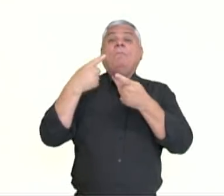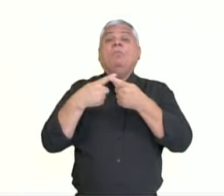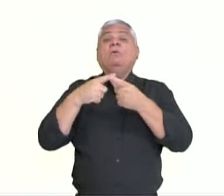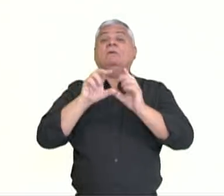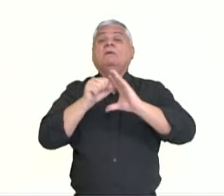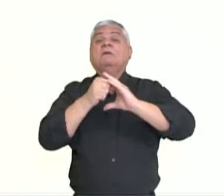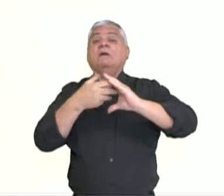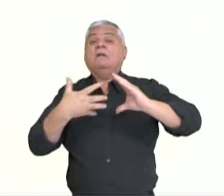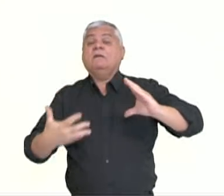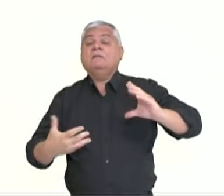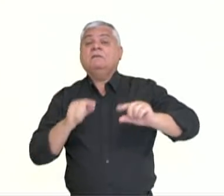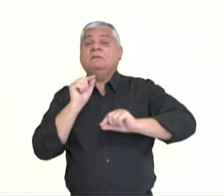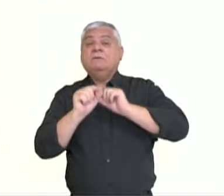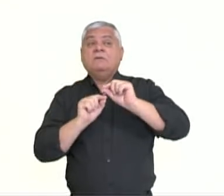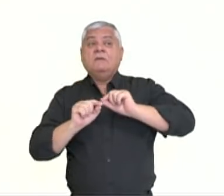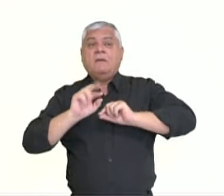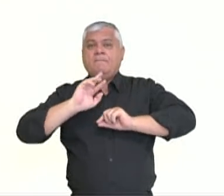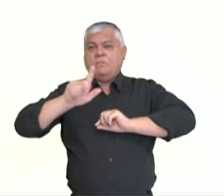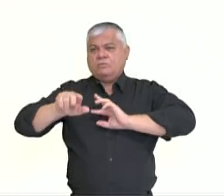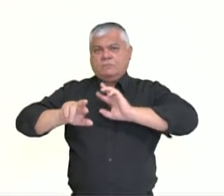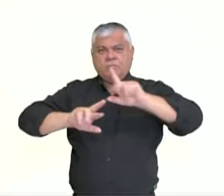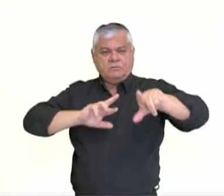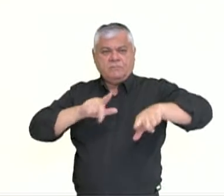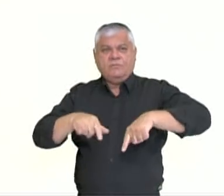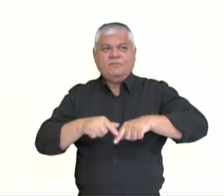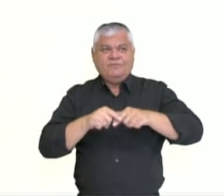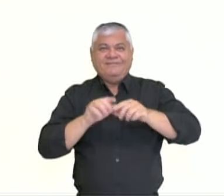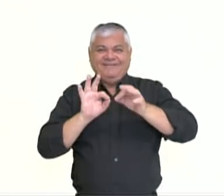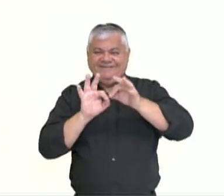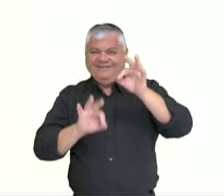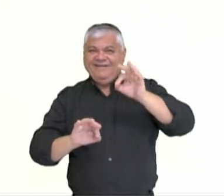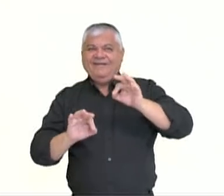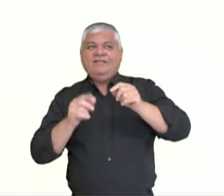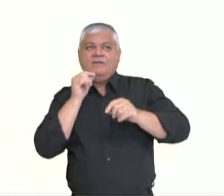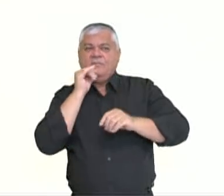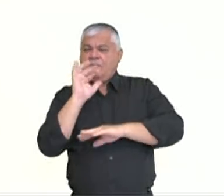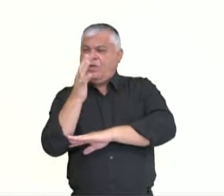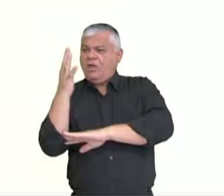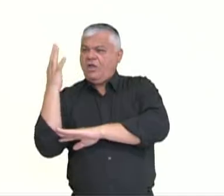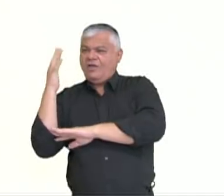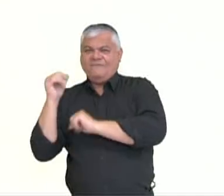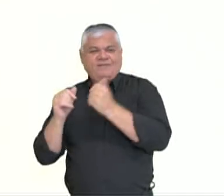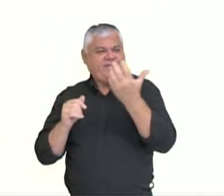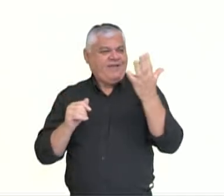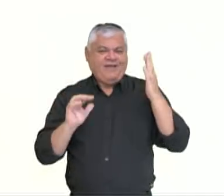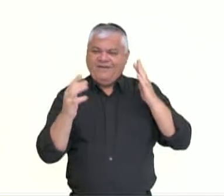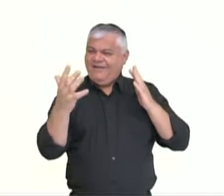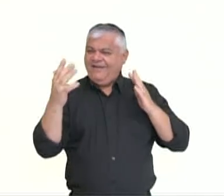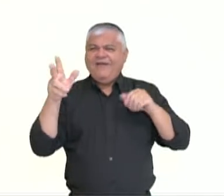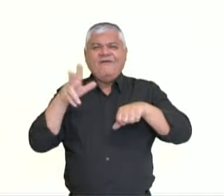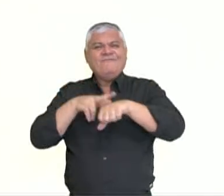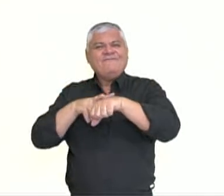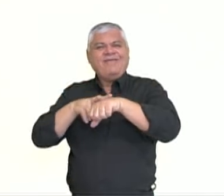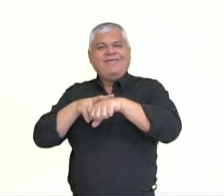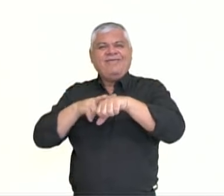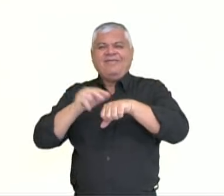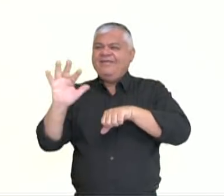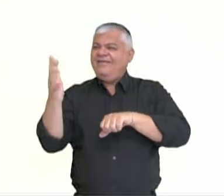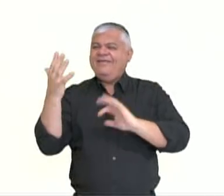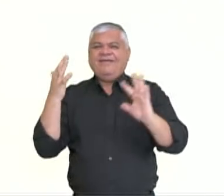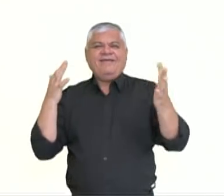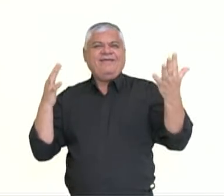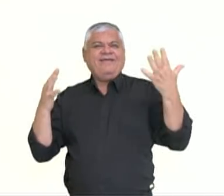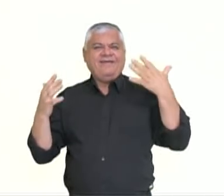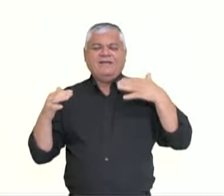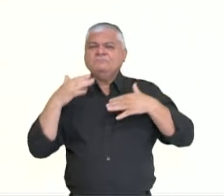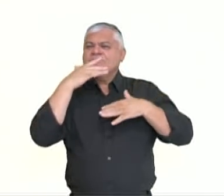características aqui que diferem das áreas que estão ao redor. As áreas ao redor ali são áreas verdes, né? Áreas